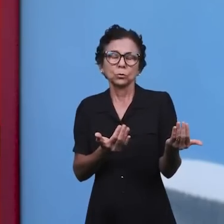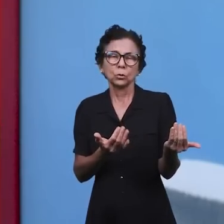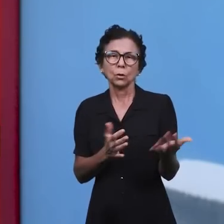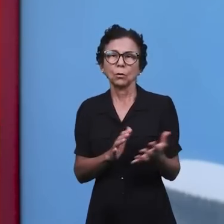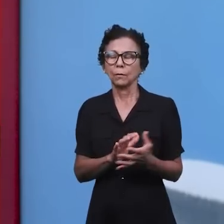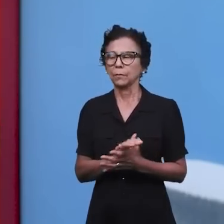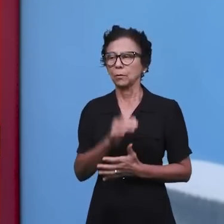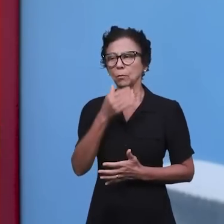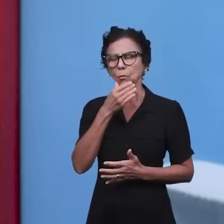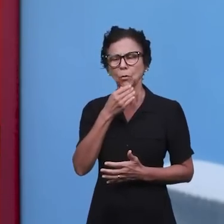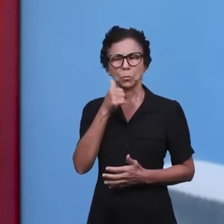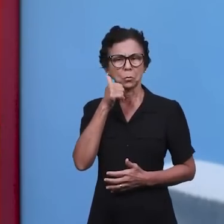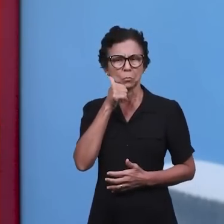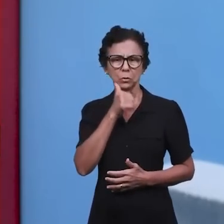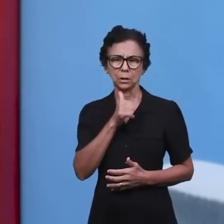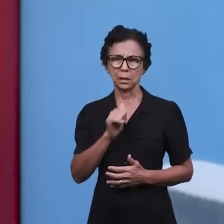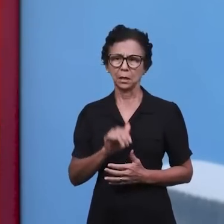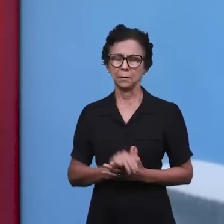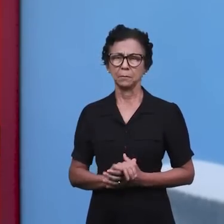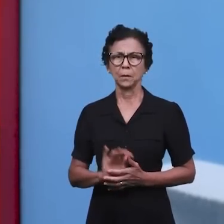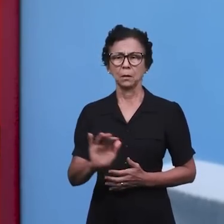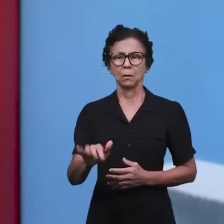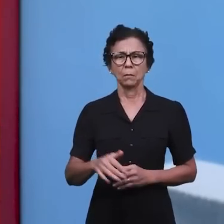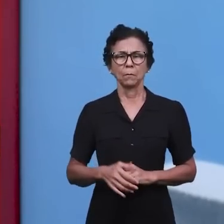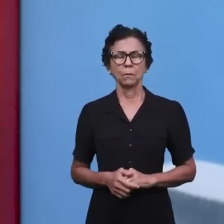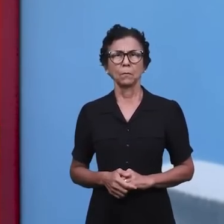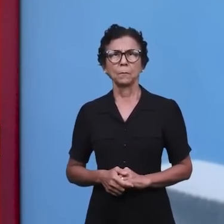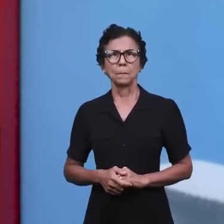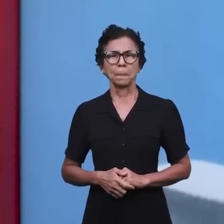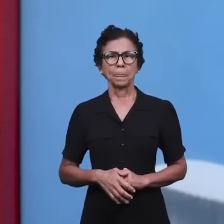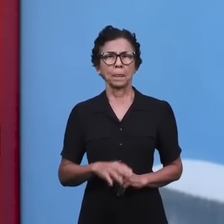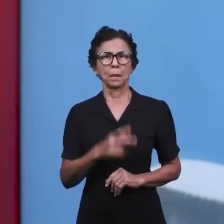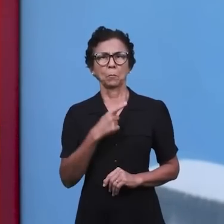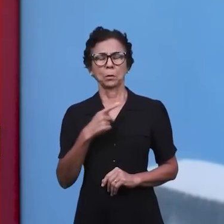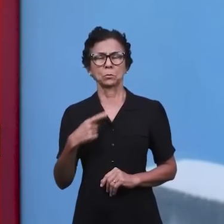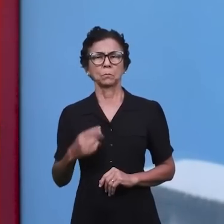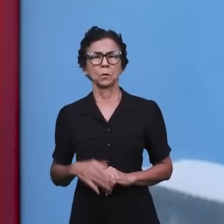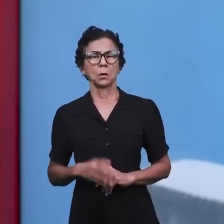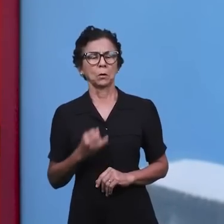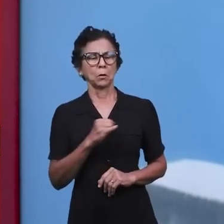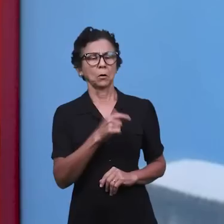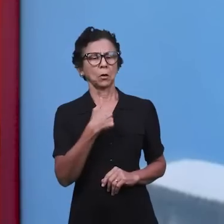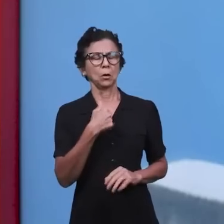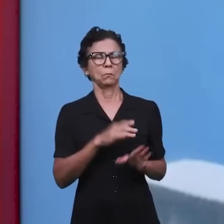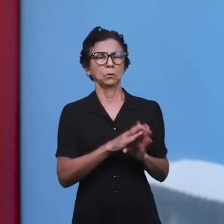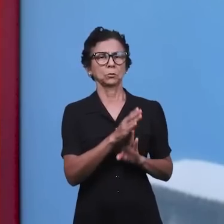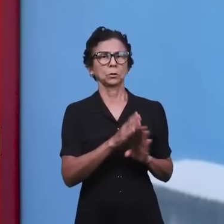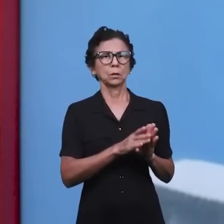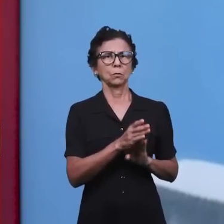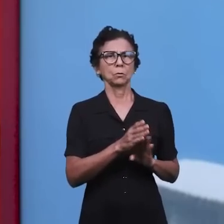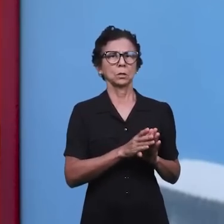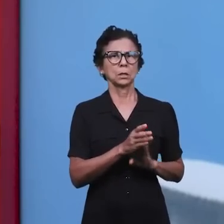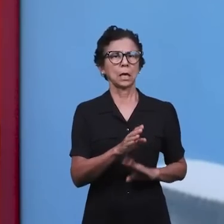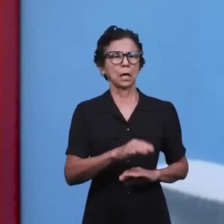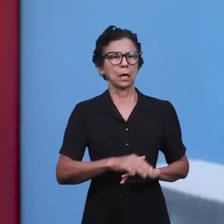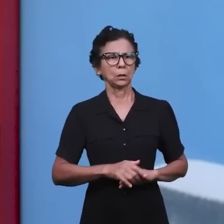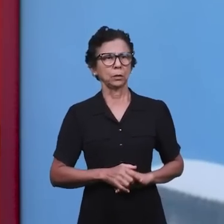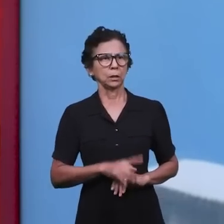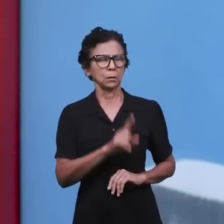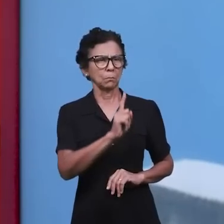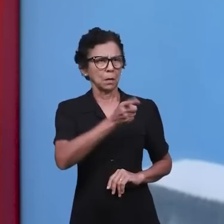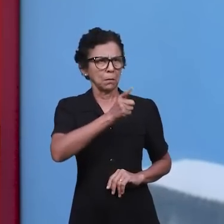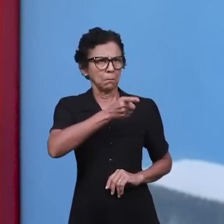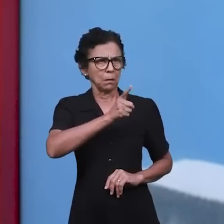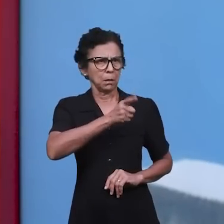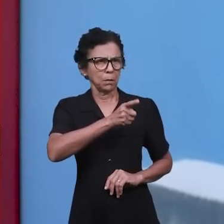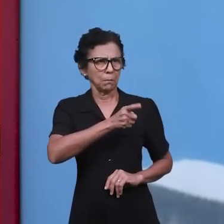Ali, se você não fizer, eu posso falar isso. O pastor não pode fazer isso. Não é